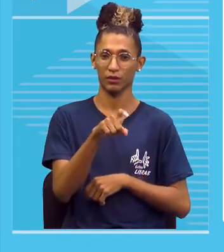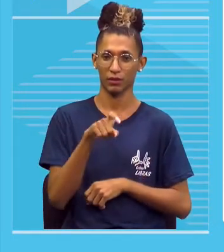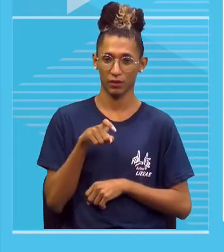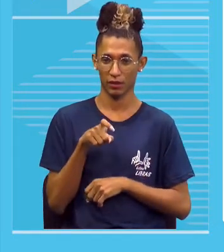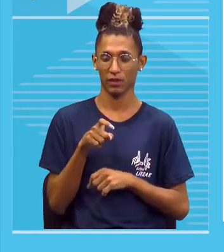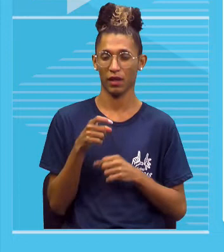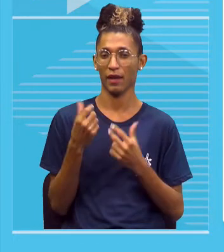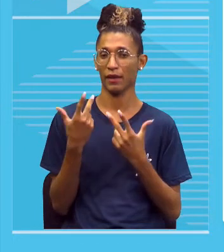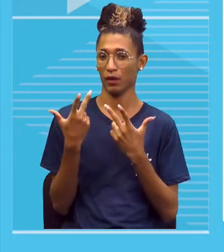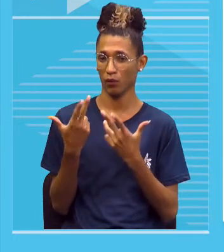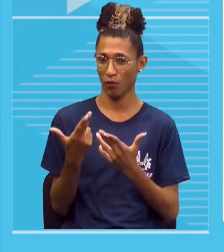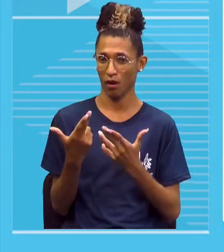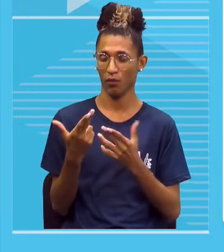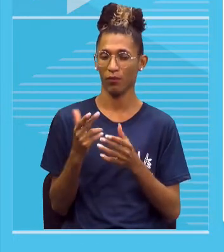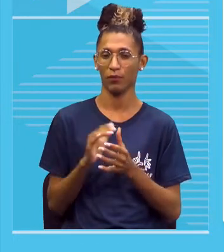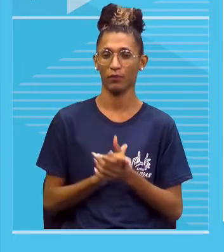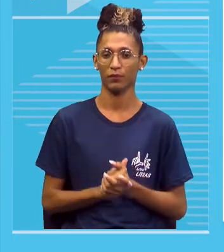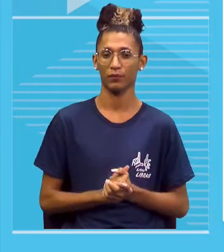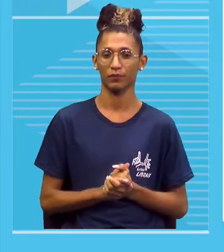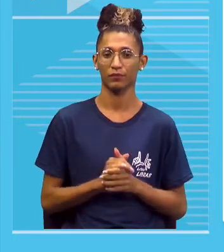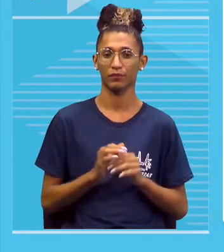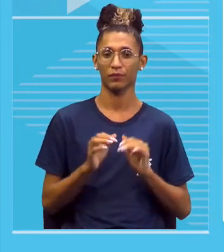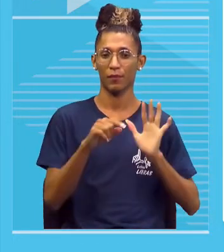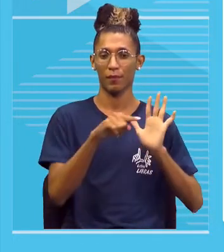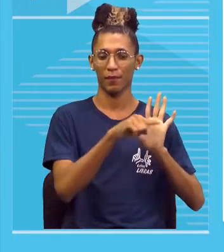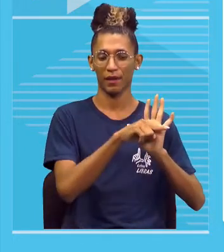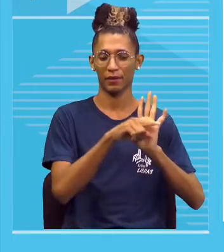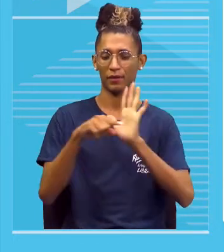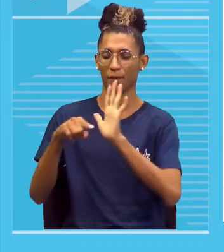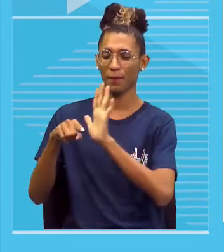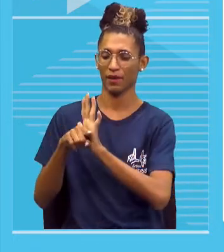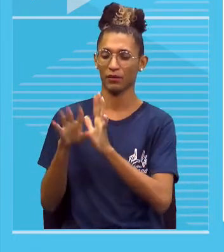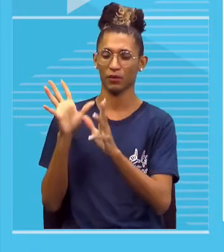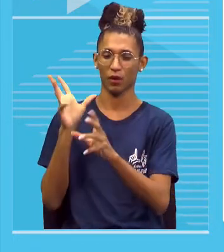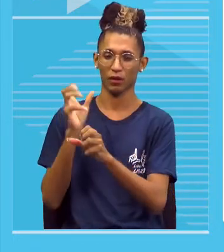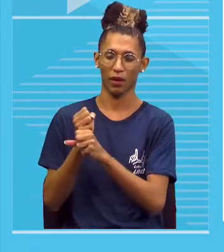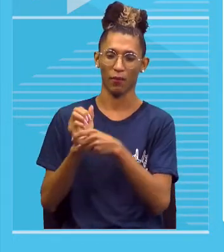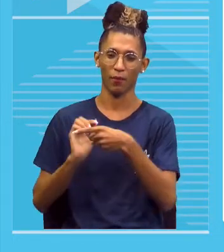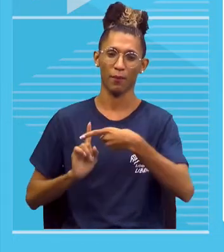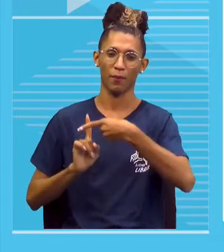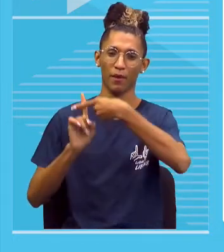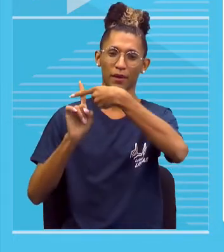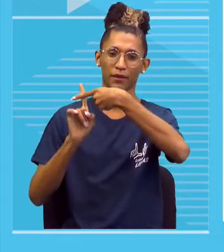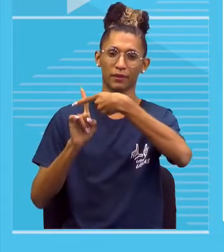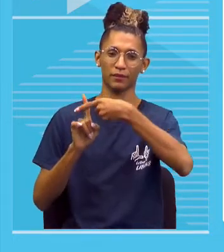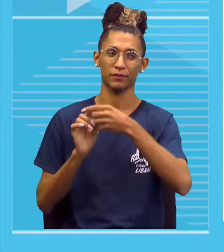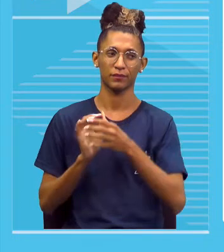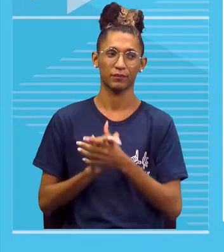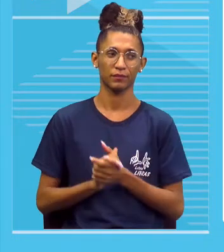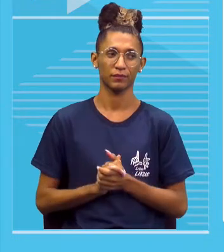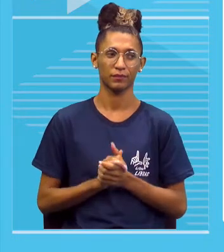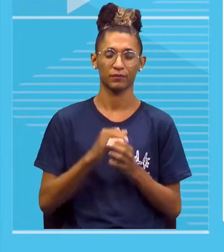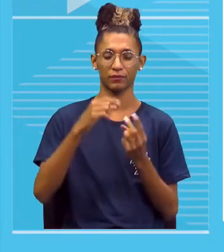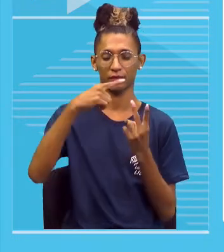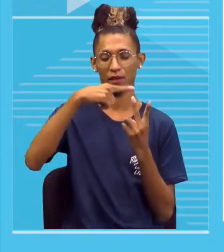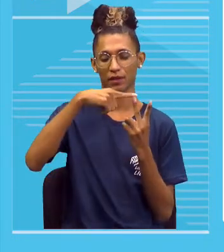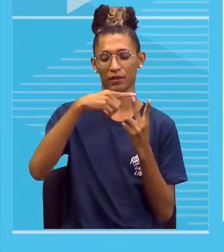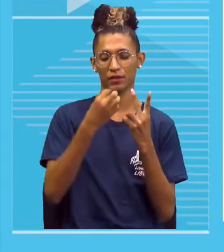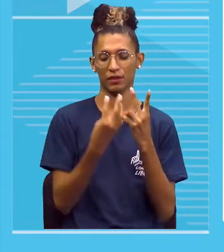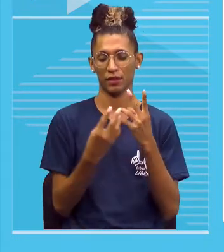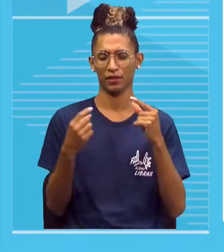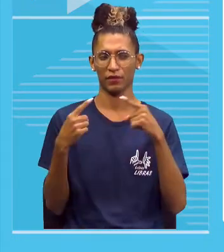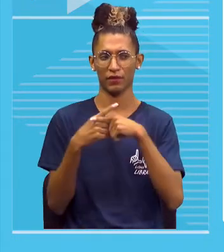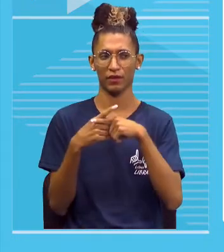= - com menos dá mais a raiz de 3 x